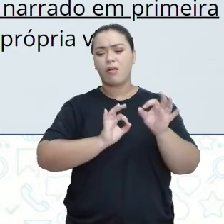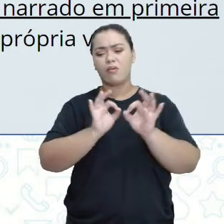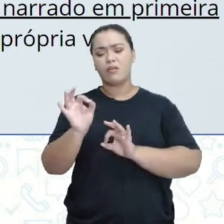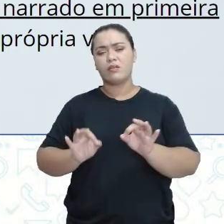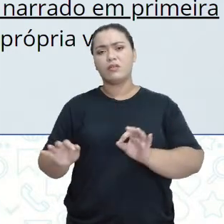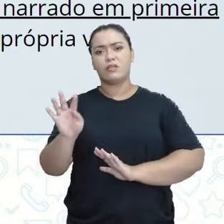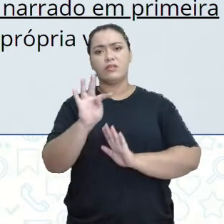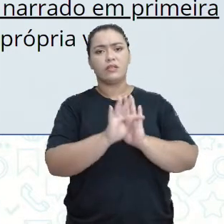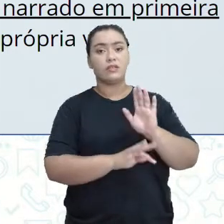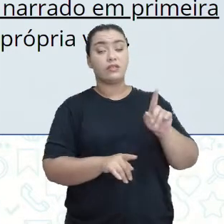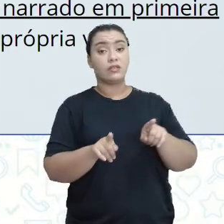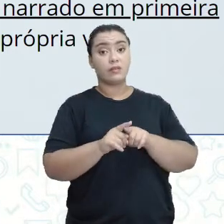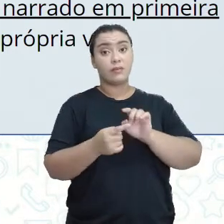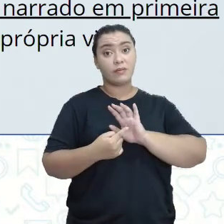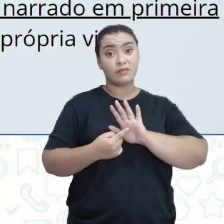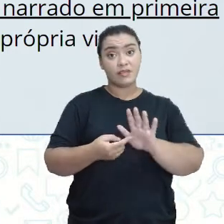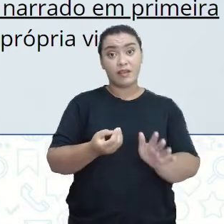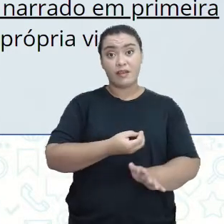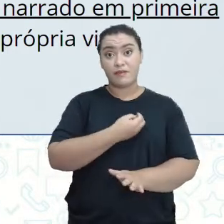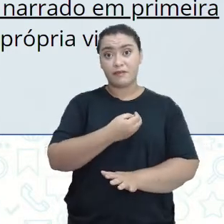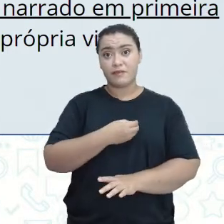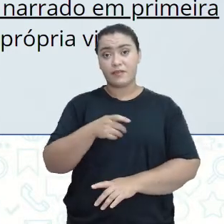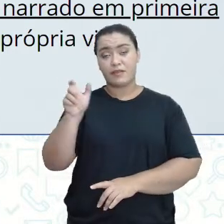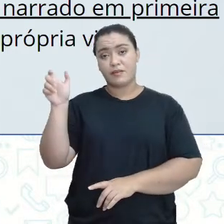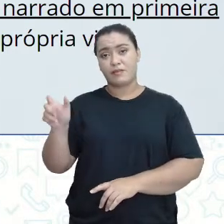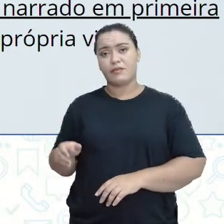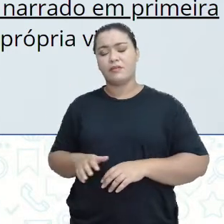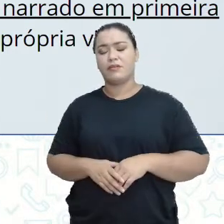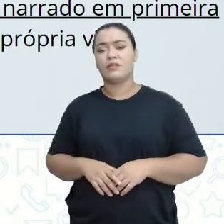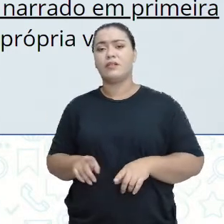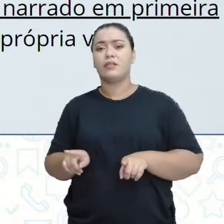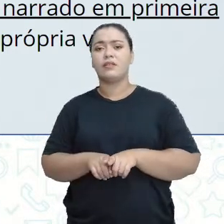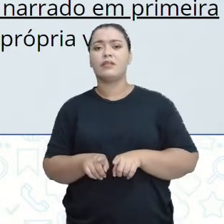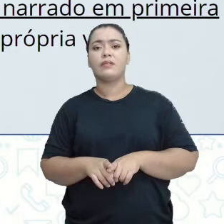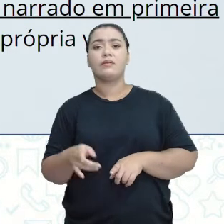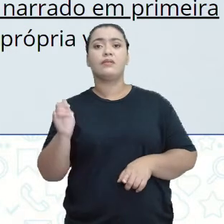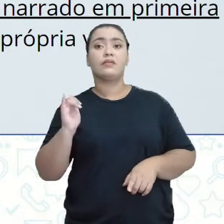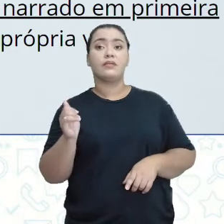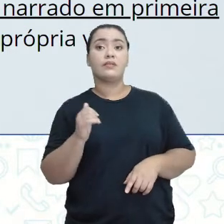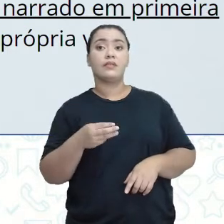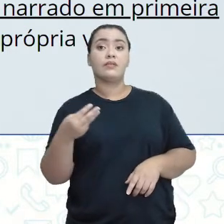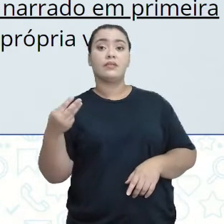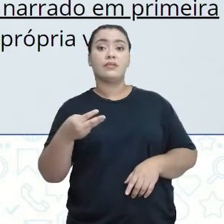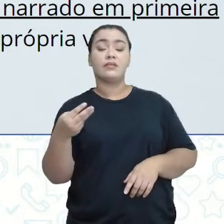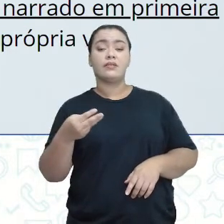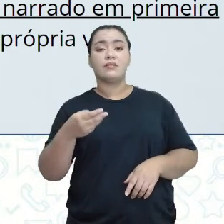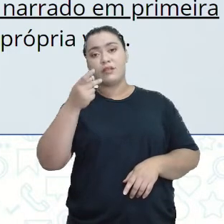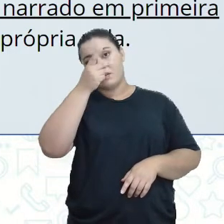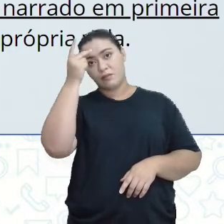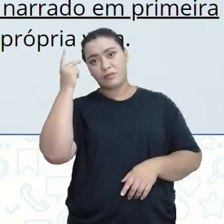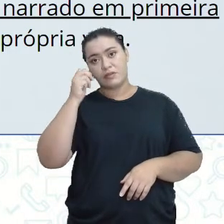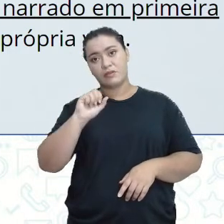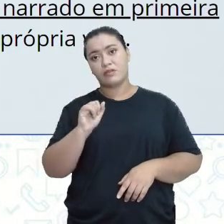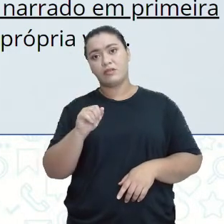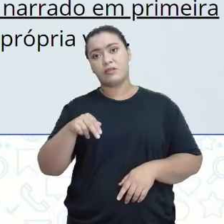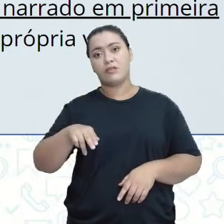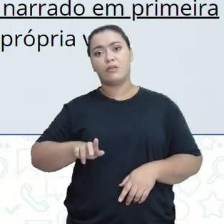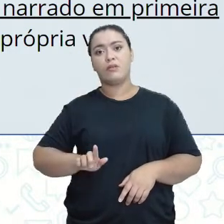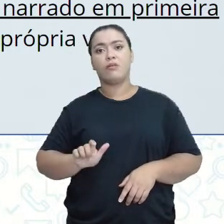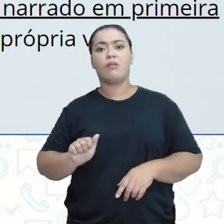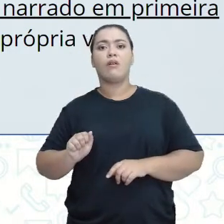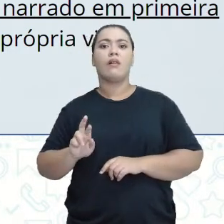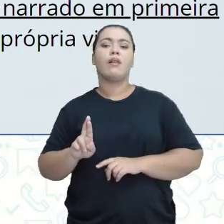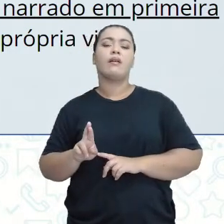vida do sujeito. E o texto é narrado em terceira pessoa do singular, ou pode ser narrado em primeira pessoa, quando é